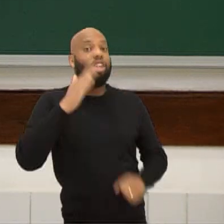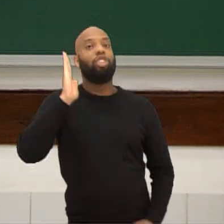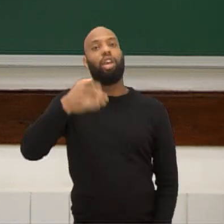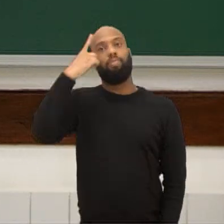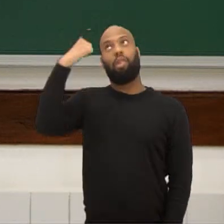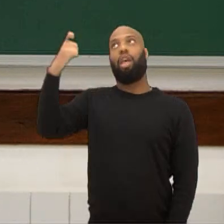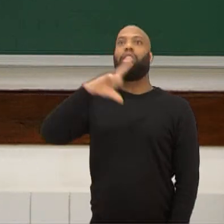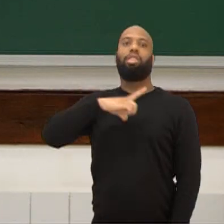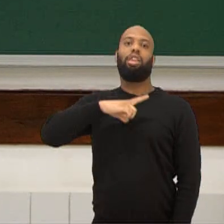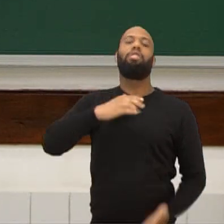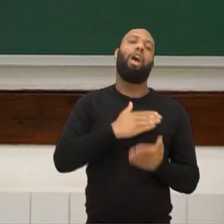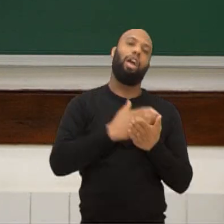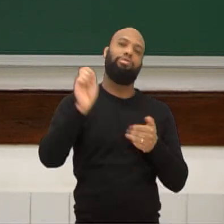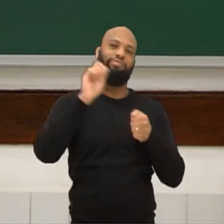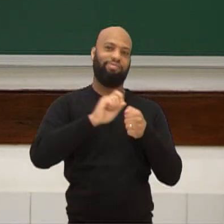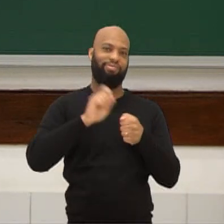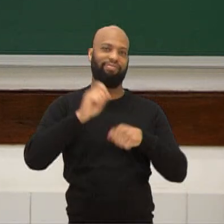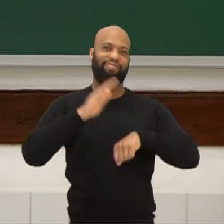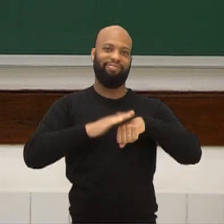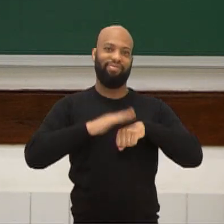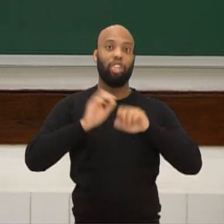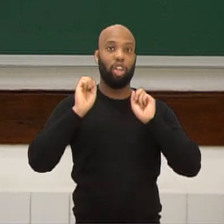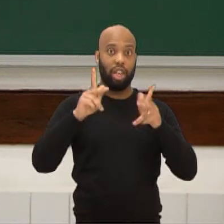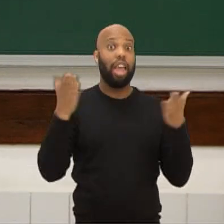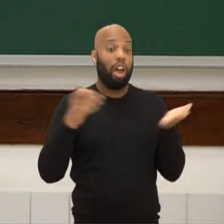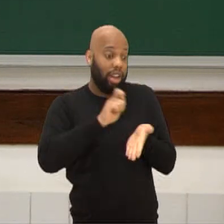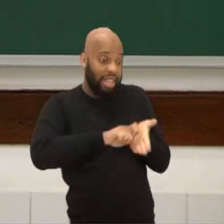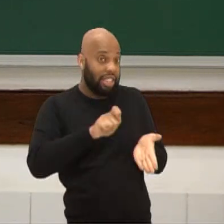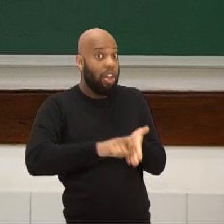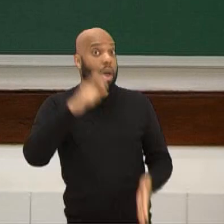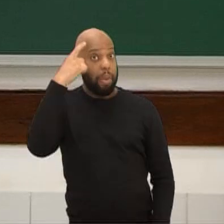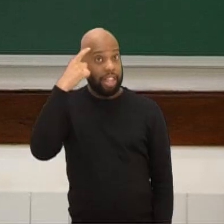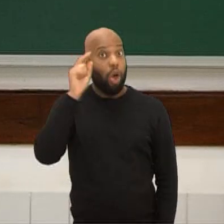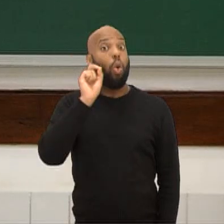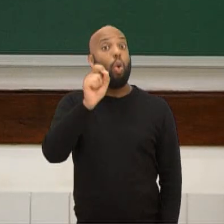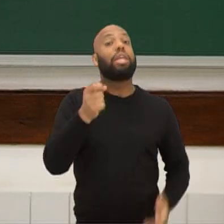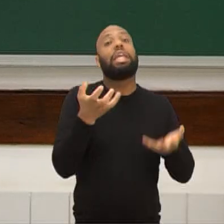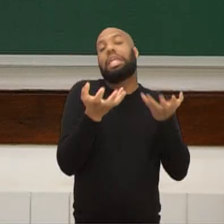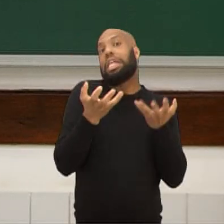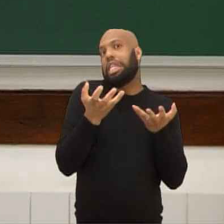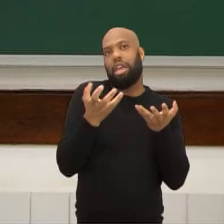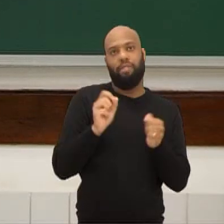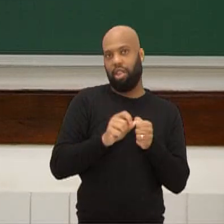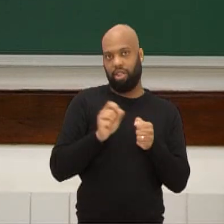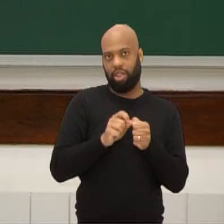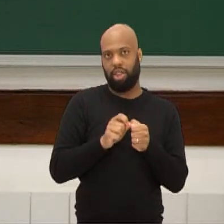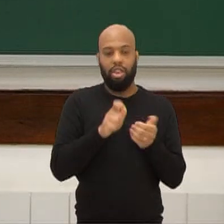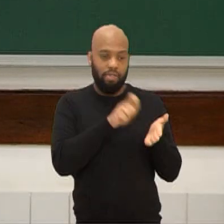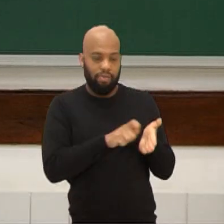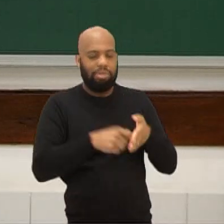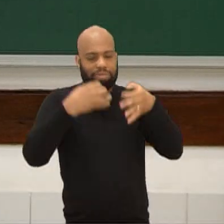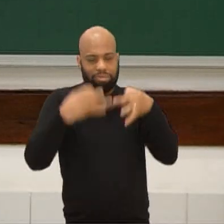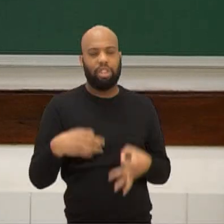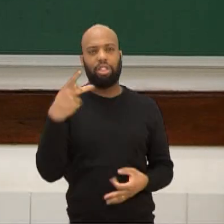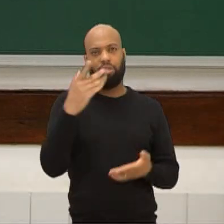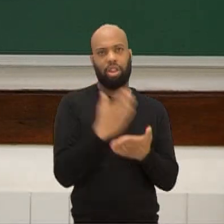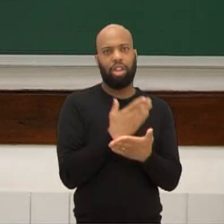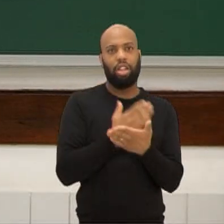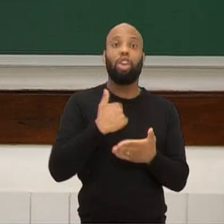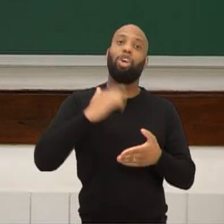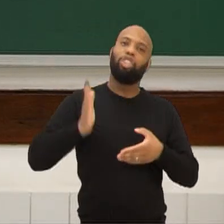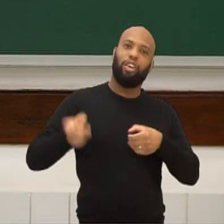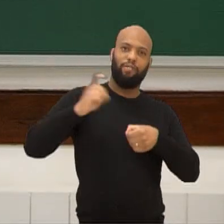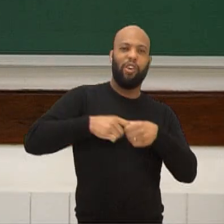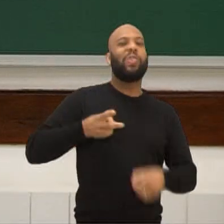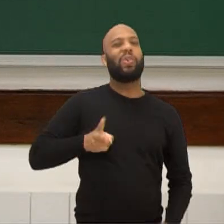para a gente começar a produzir os materiais, ok? Então, pensa, copie essa atividade, faça bem caprichadinho no caderno e a gente já volta